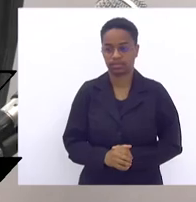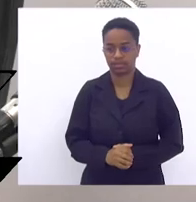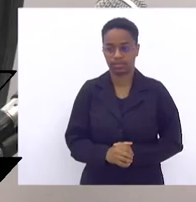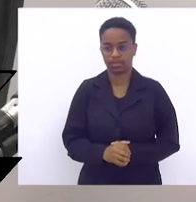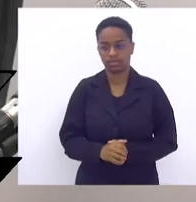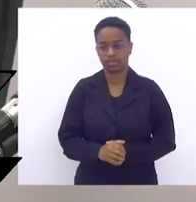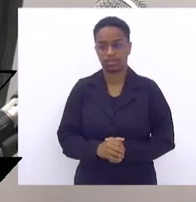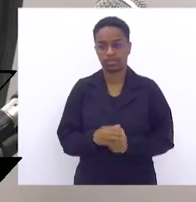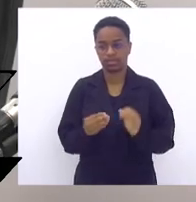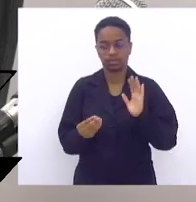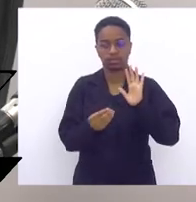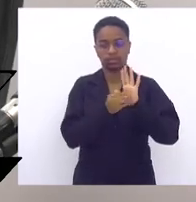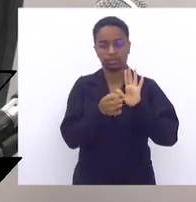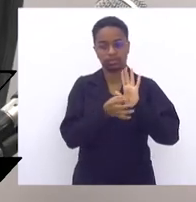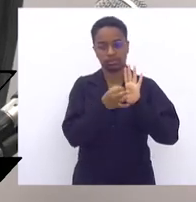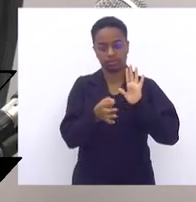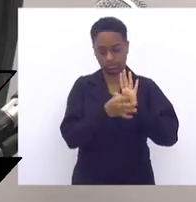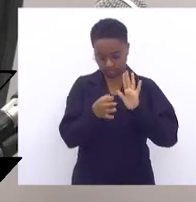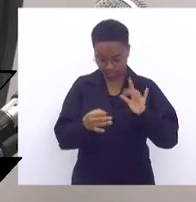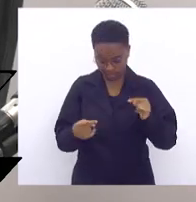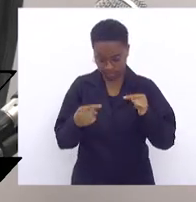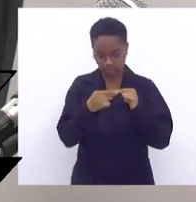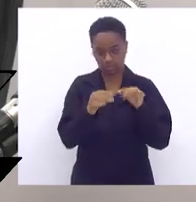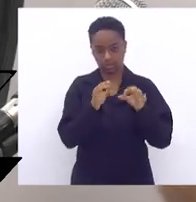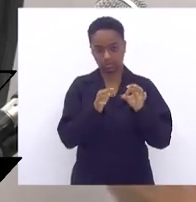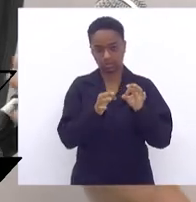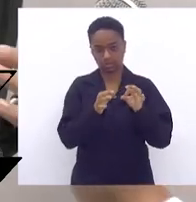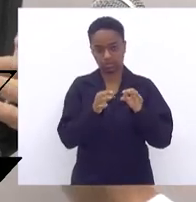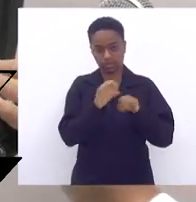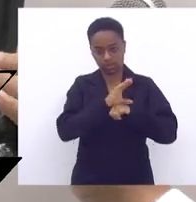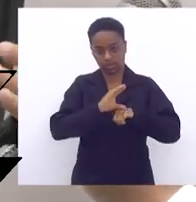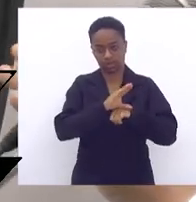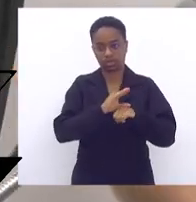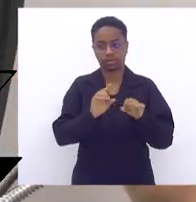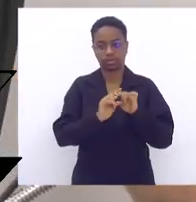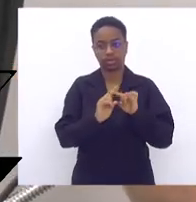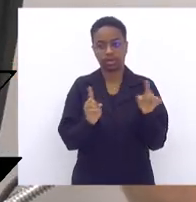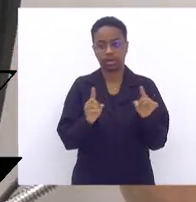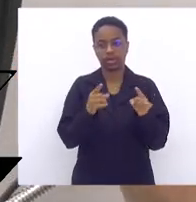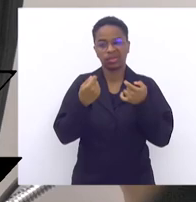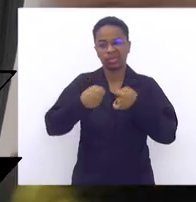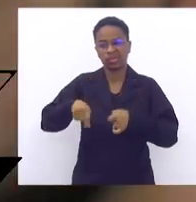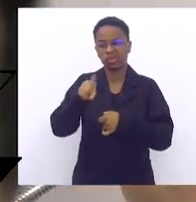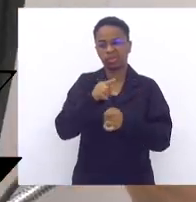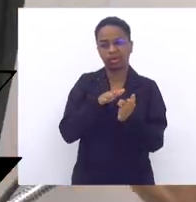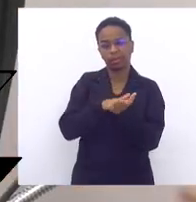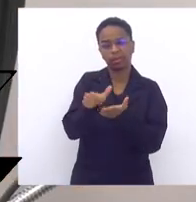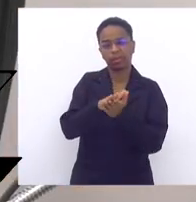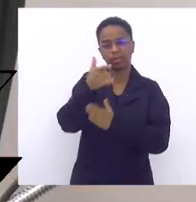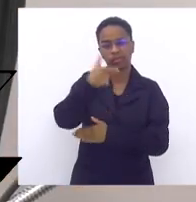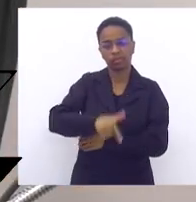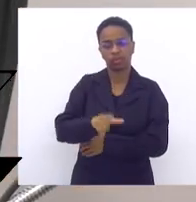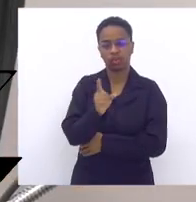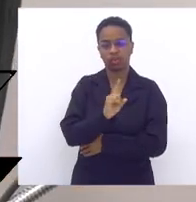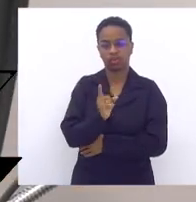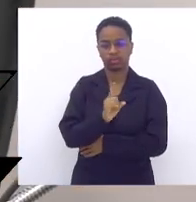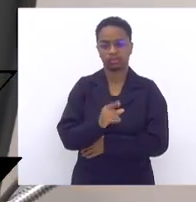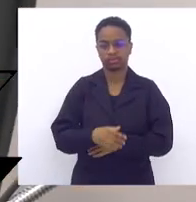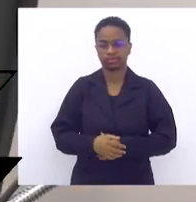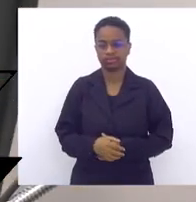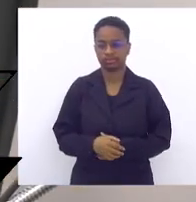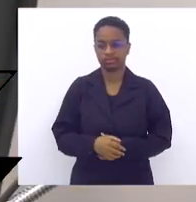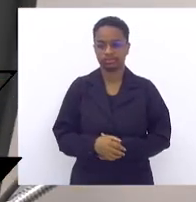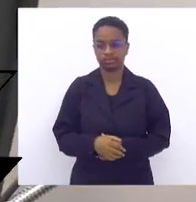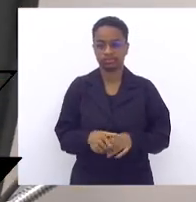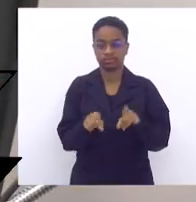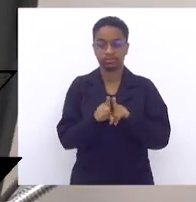que deu parecer pela constitucionalidade. É só para não precisar republicar, e aí